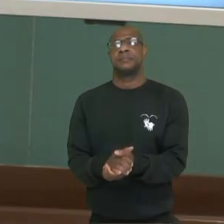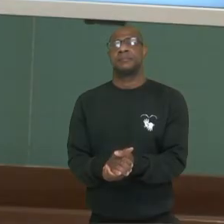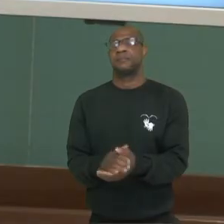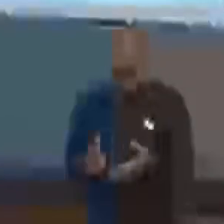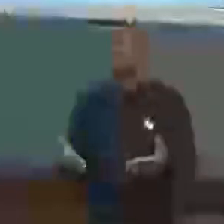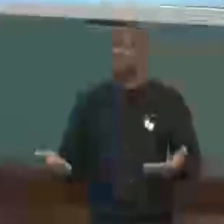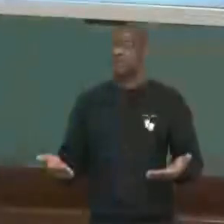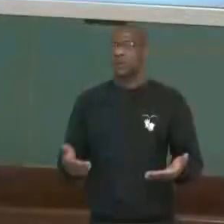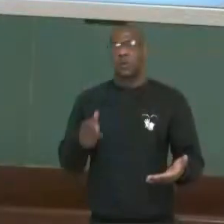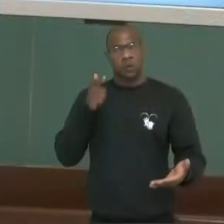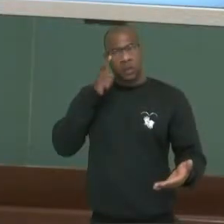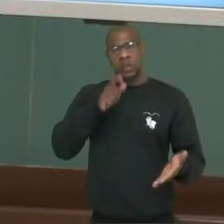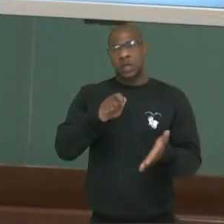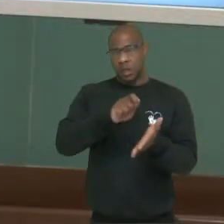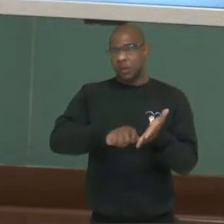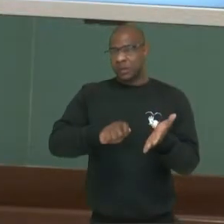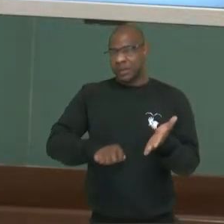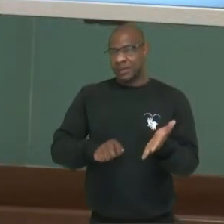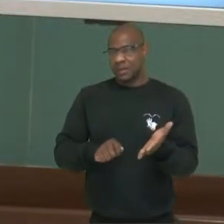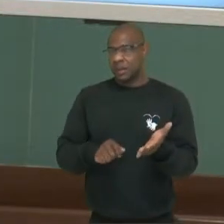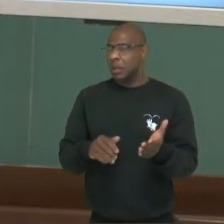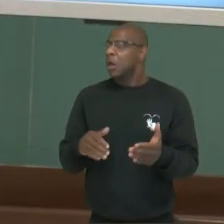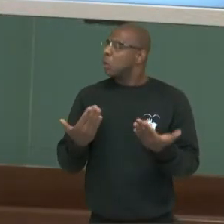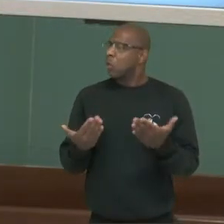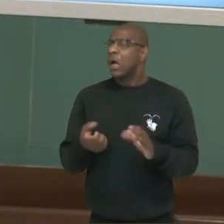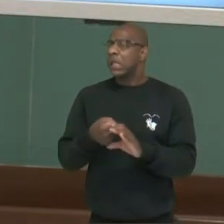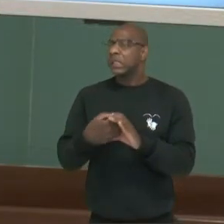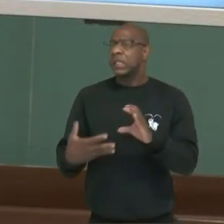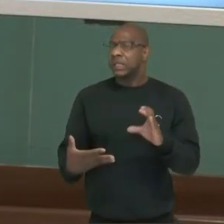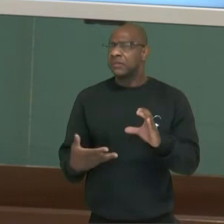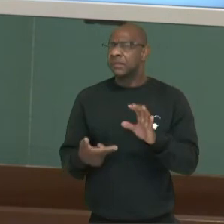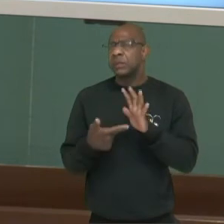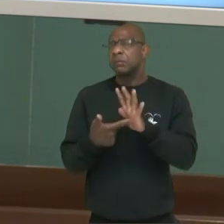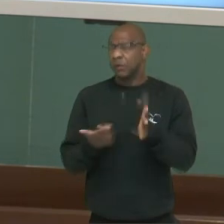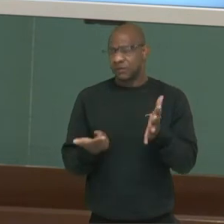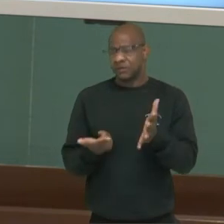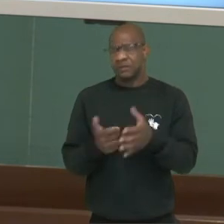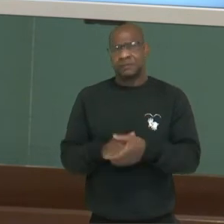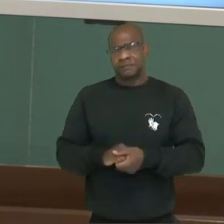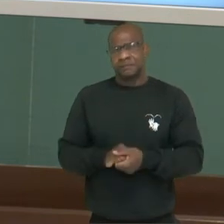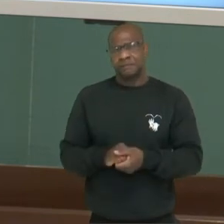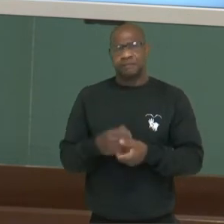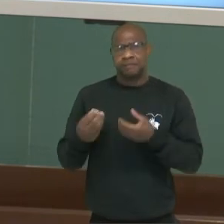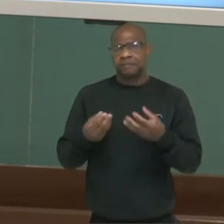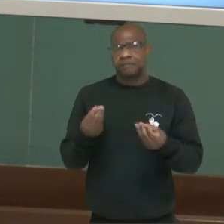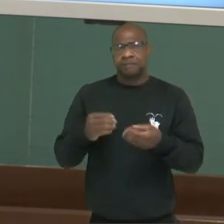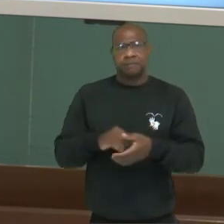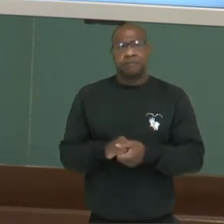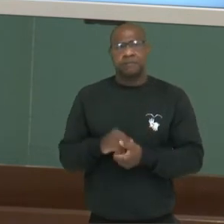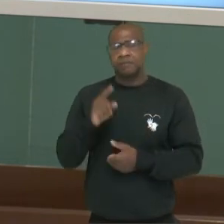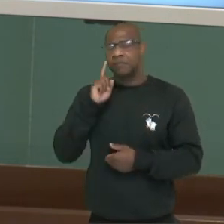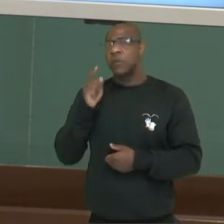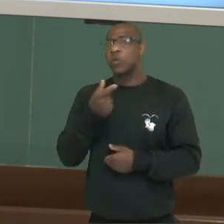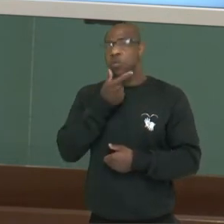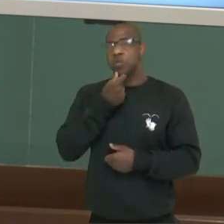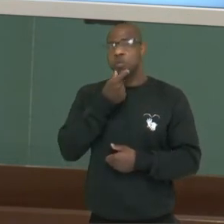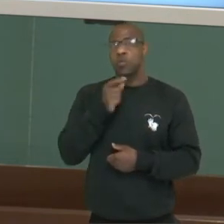E aí, conseguiu anotar? Ah, mas estava fácil, né? Eu tinha acabado de falar. Vamos lá conferir. Então, olha, nos